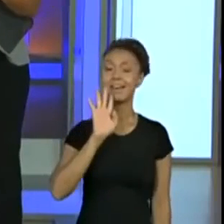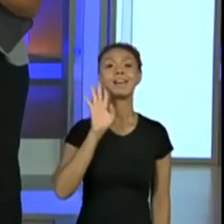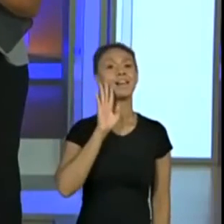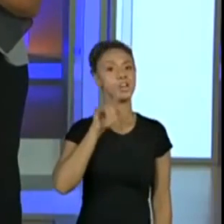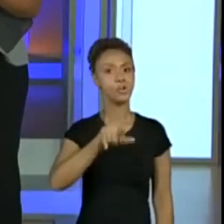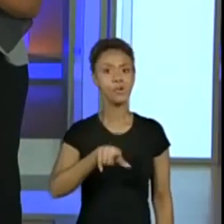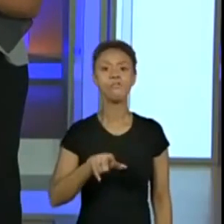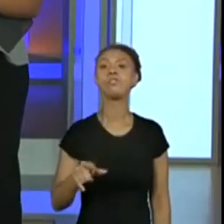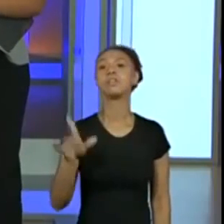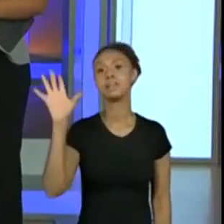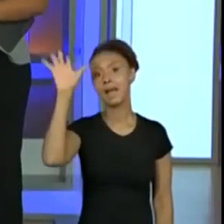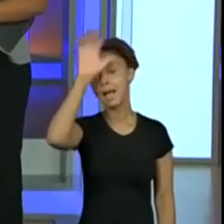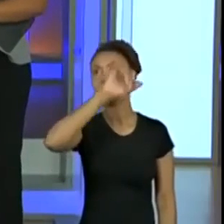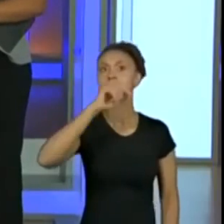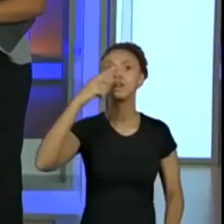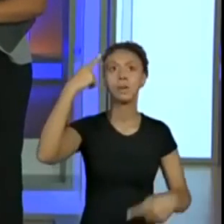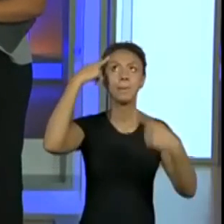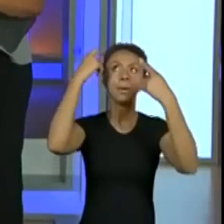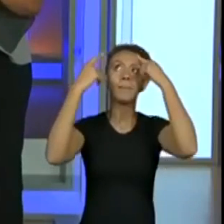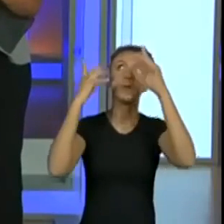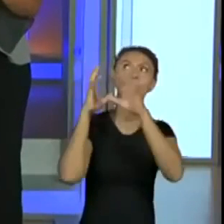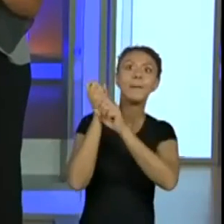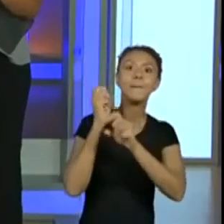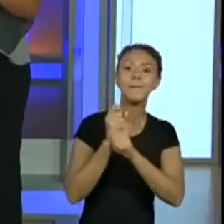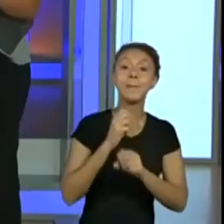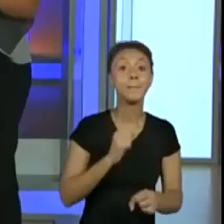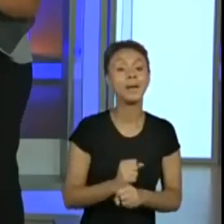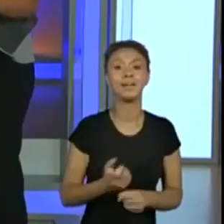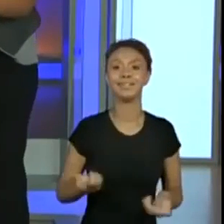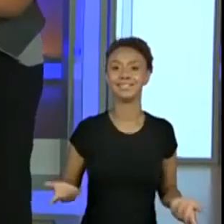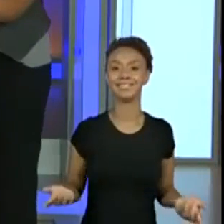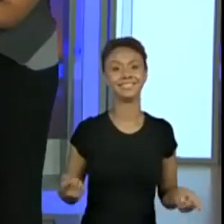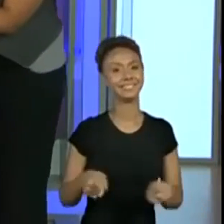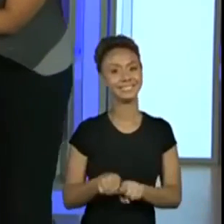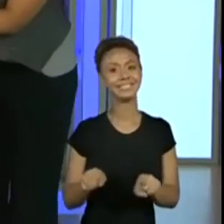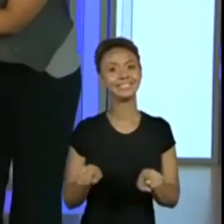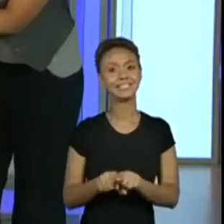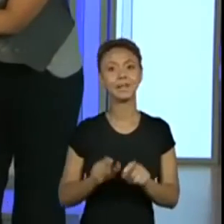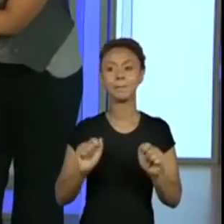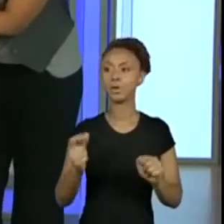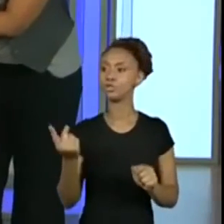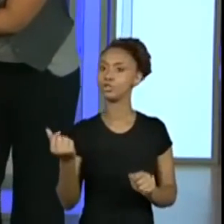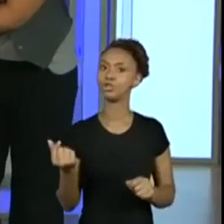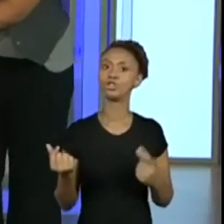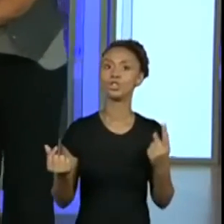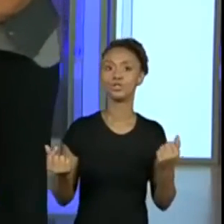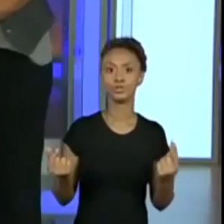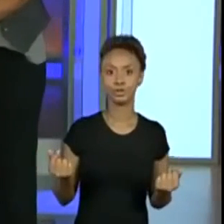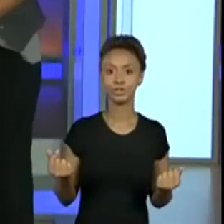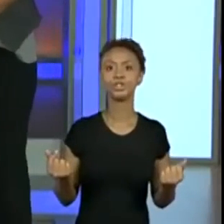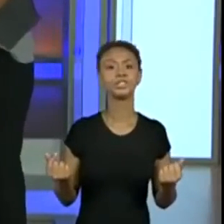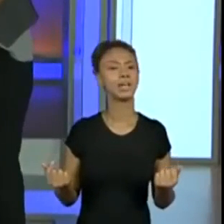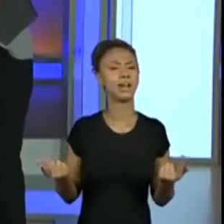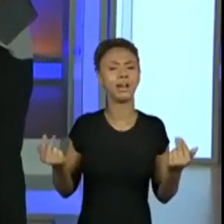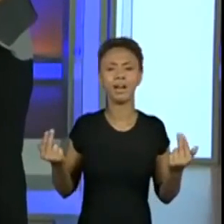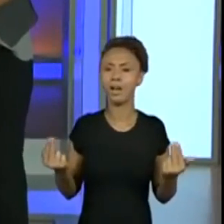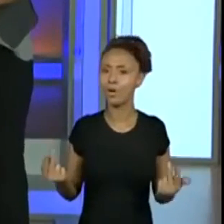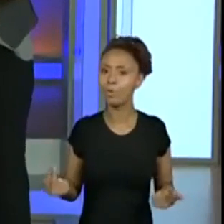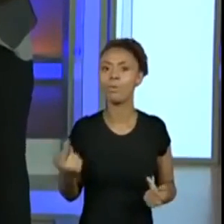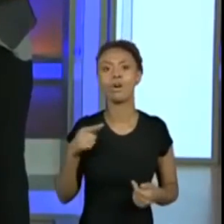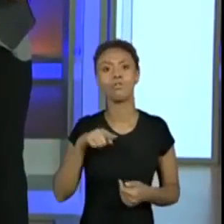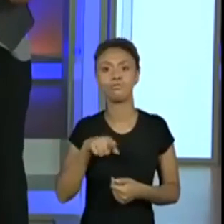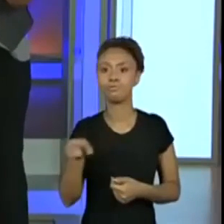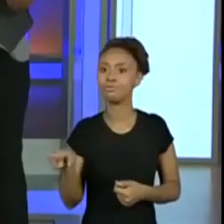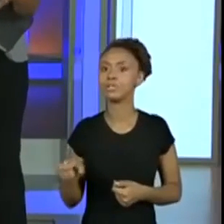você estimula a criatividade e ainda aprende, hein? Pode fazer colocar os valores, igual a gente colocou aqui, os